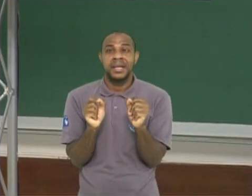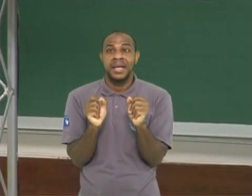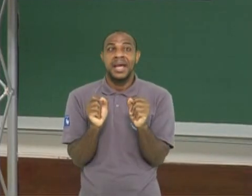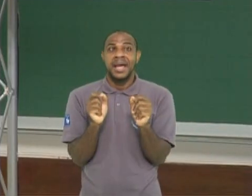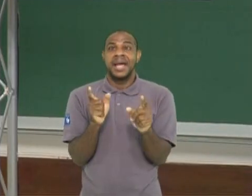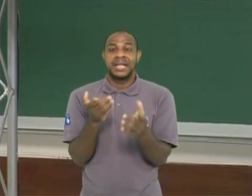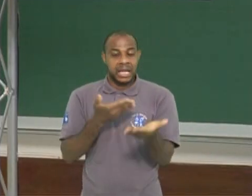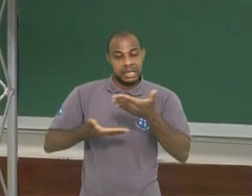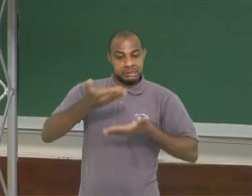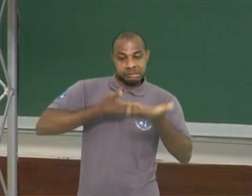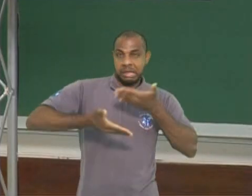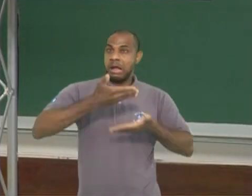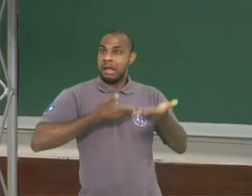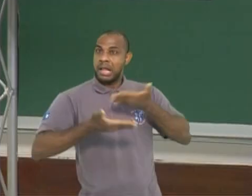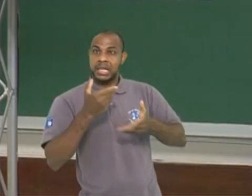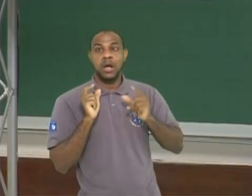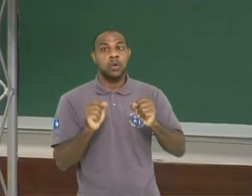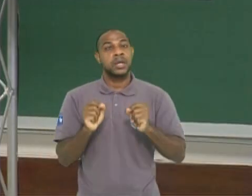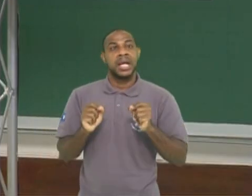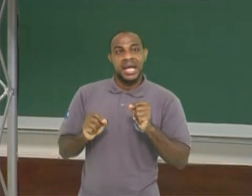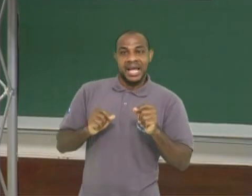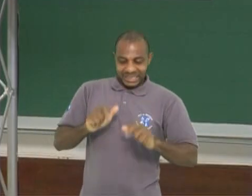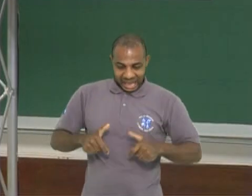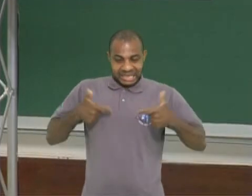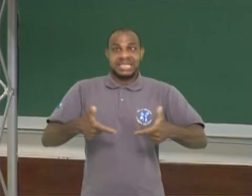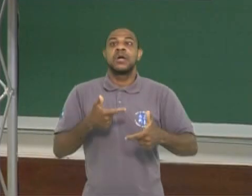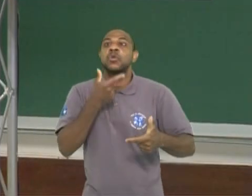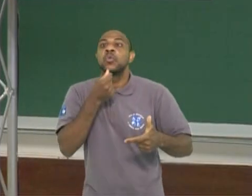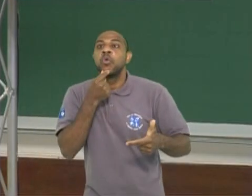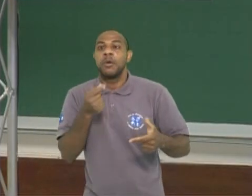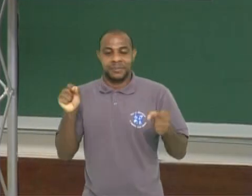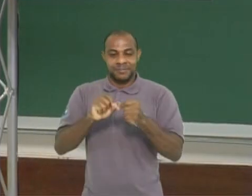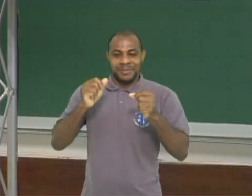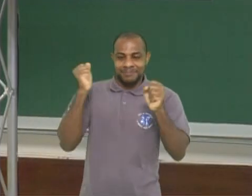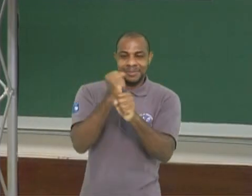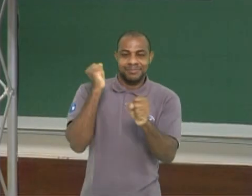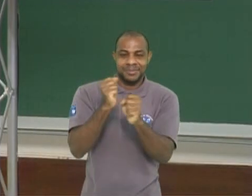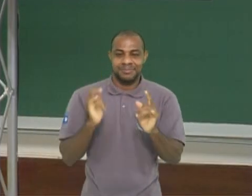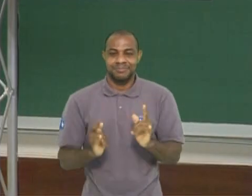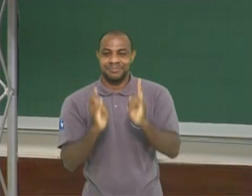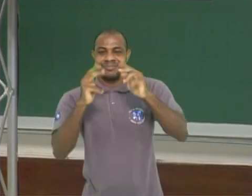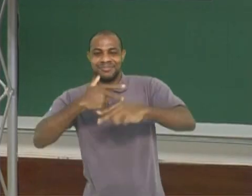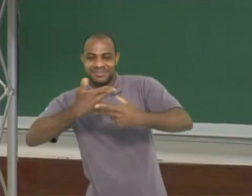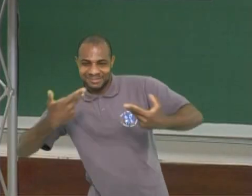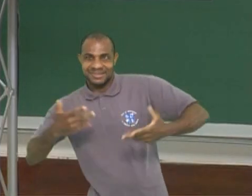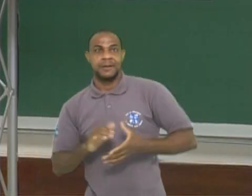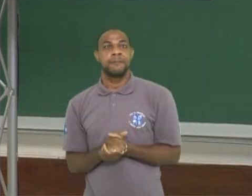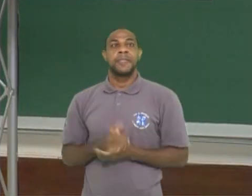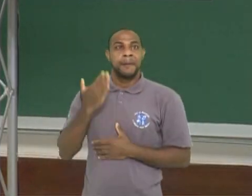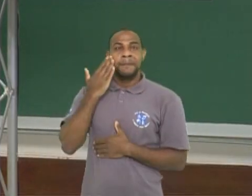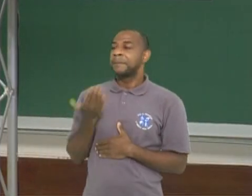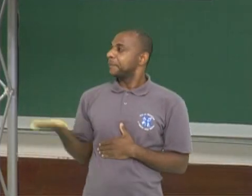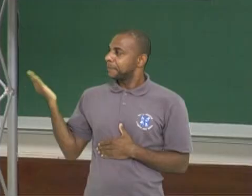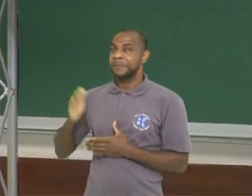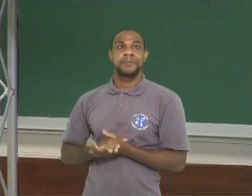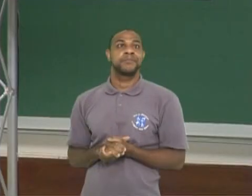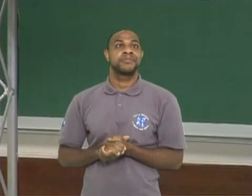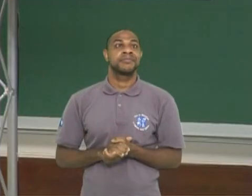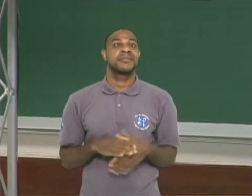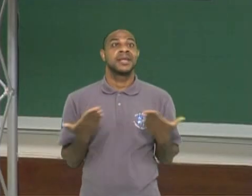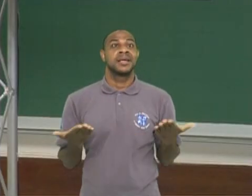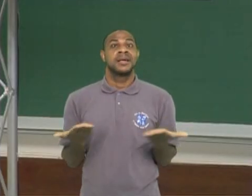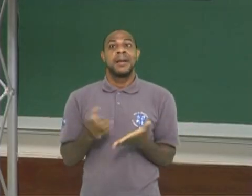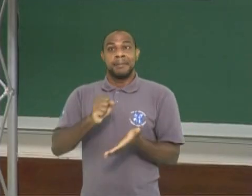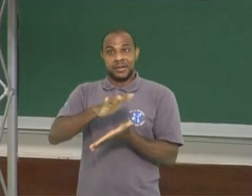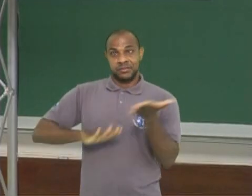essa interação, você vai perceber essa ação do homem ali sobre a natureza. E nós vamos fazer